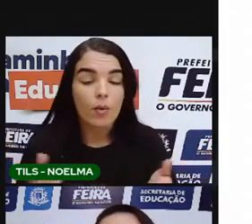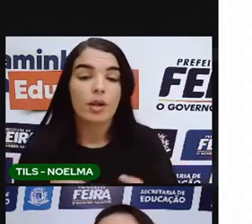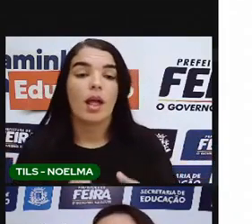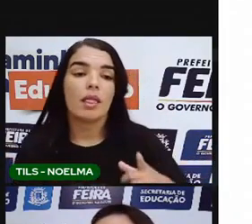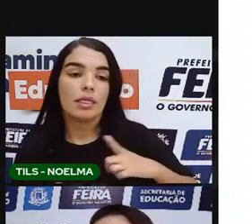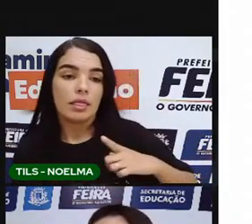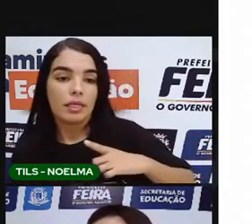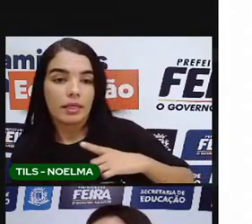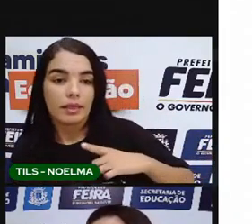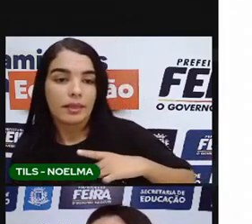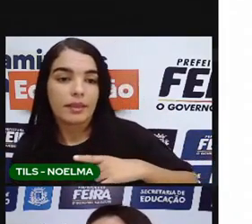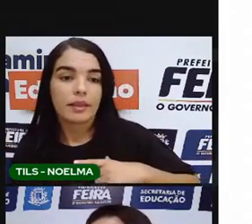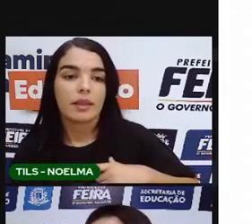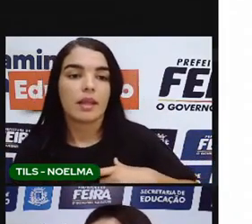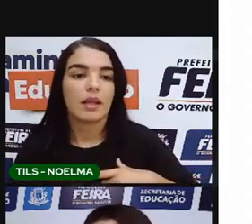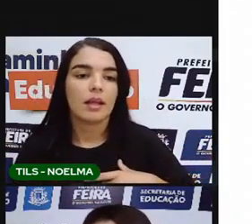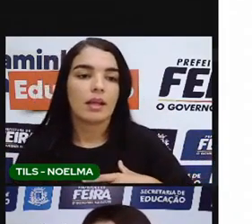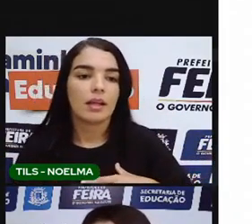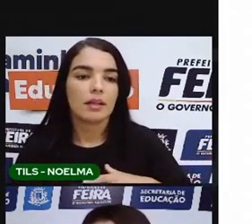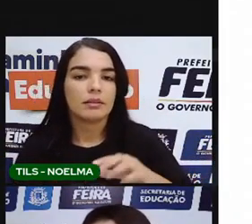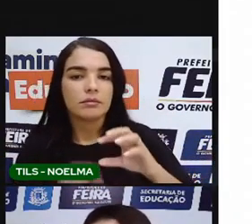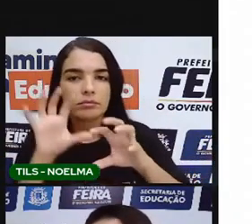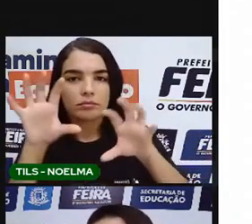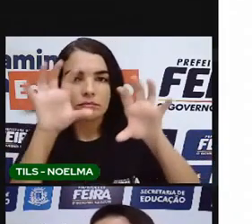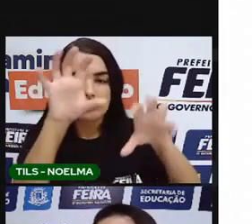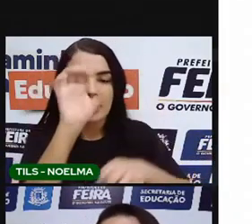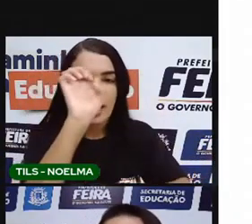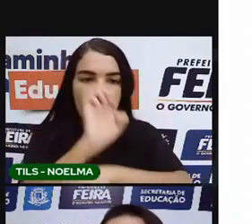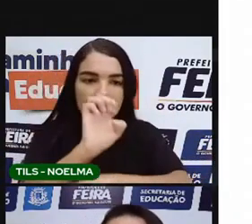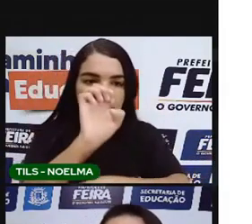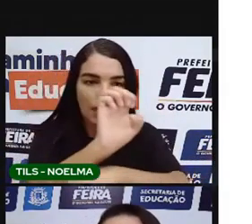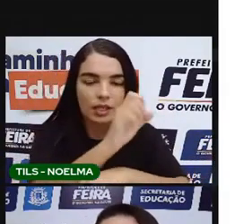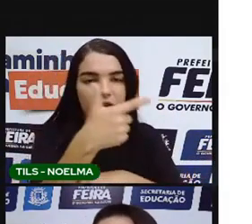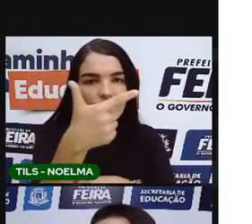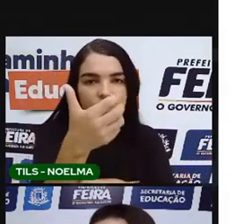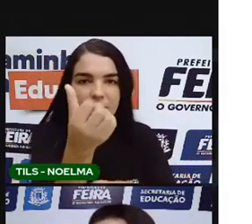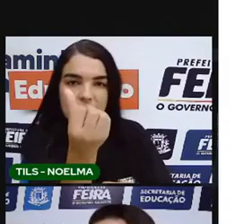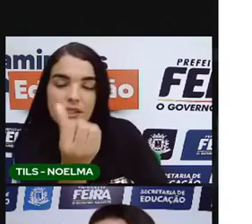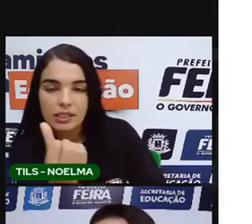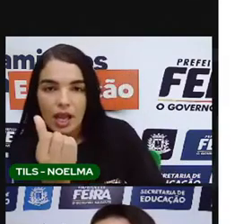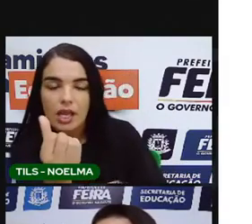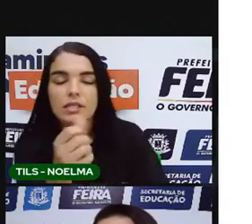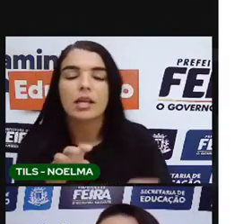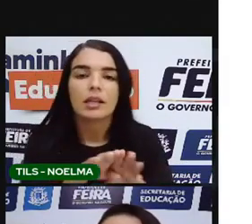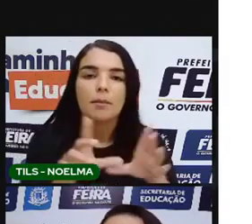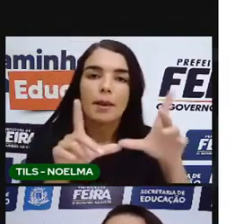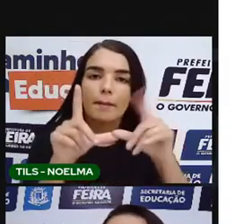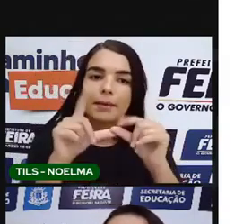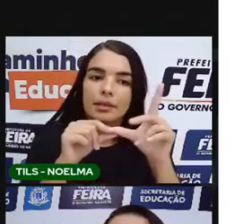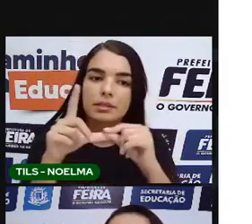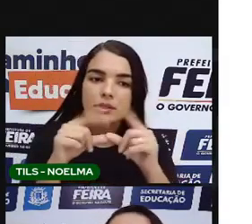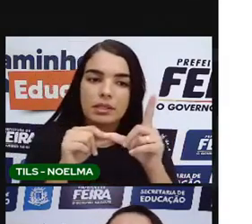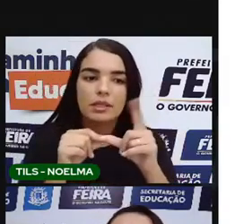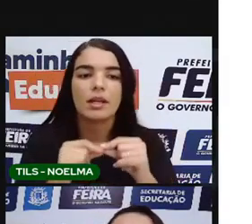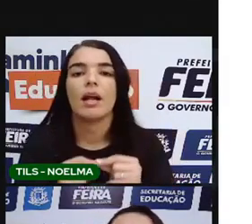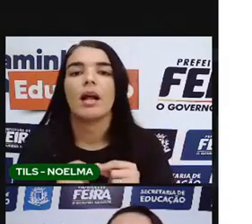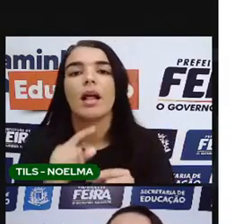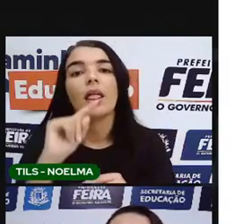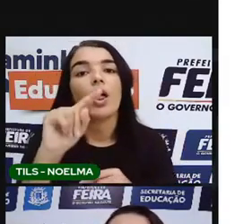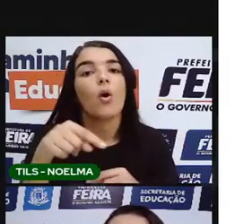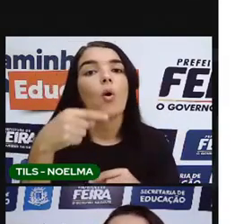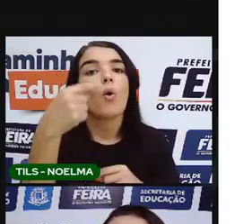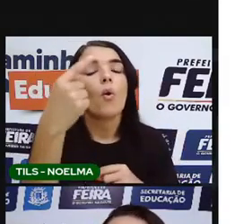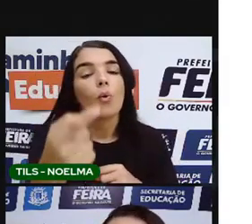né? Hoje o Brasil já está organizado em estado, onde nós temos 26 estados no Distrito Federal, e houve uma